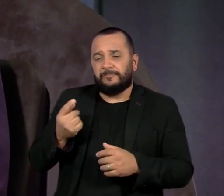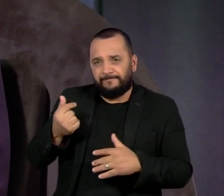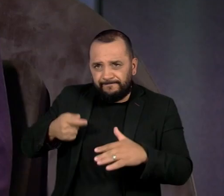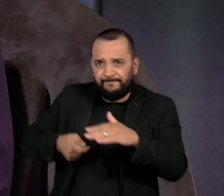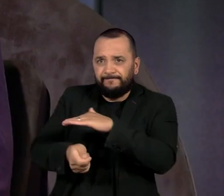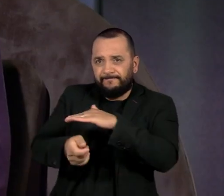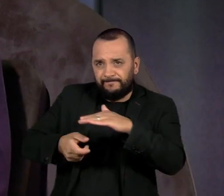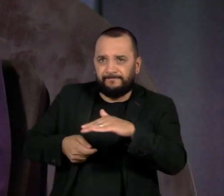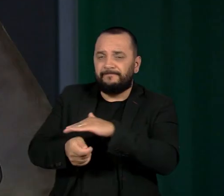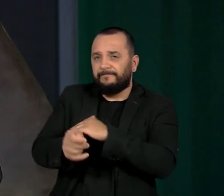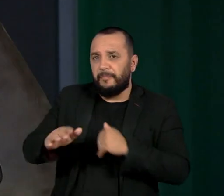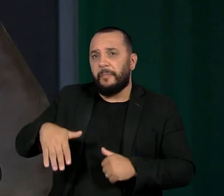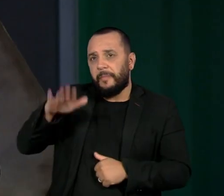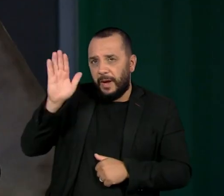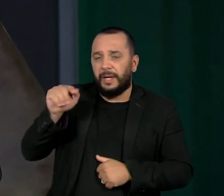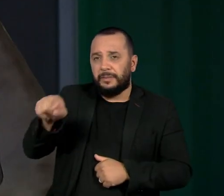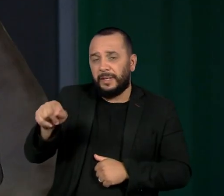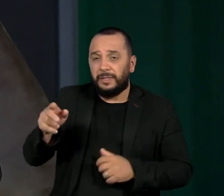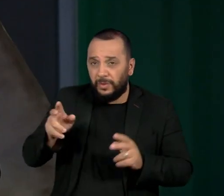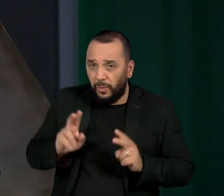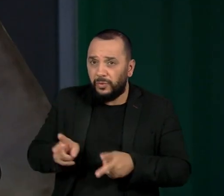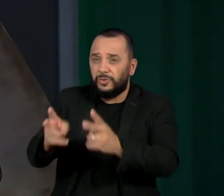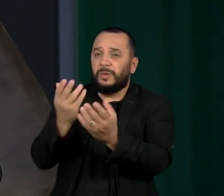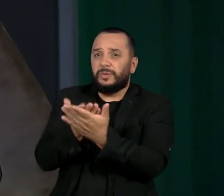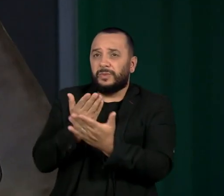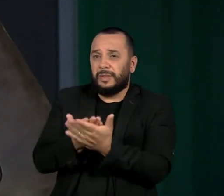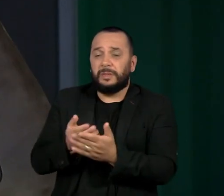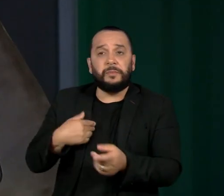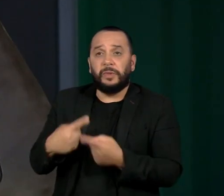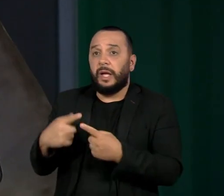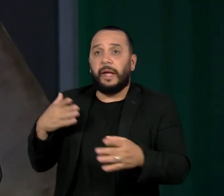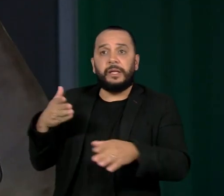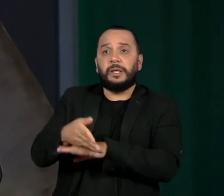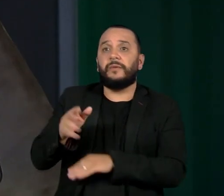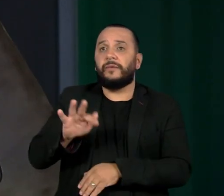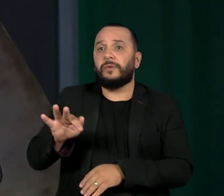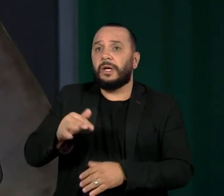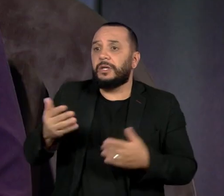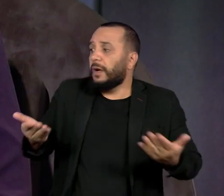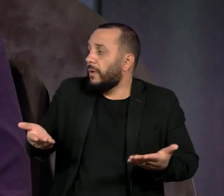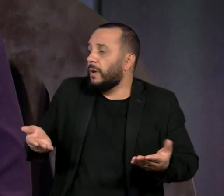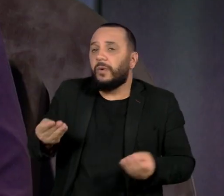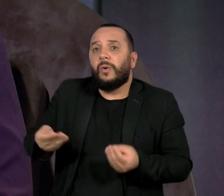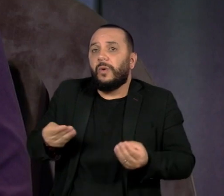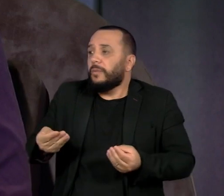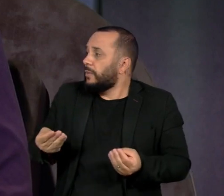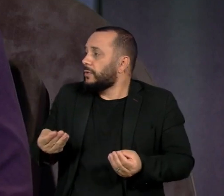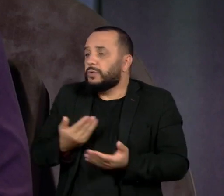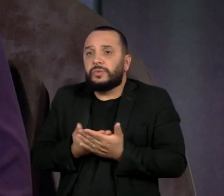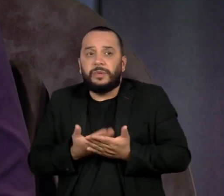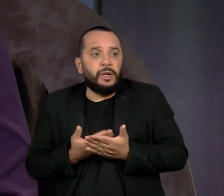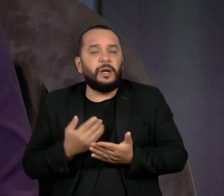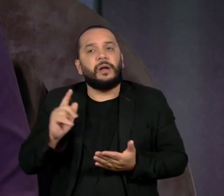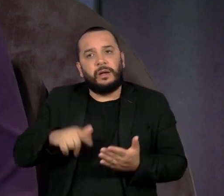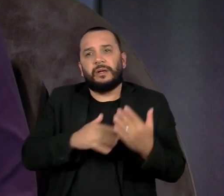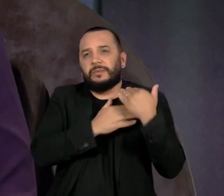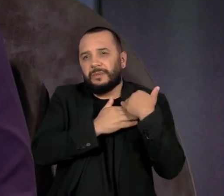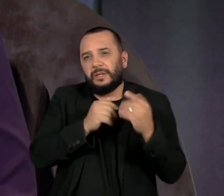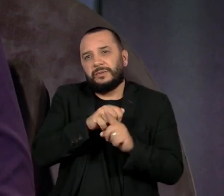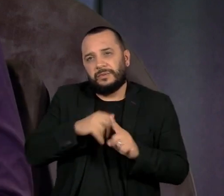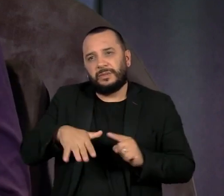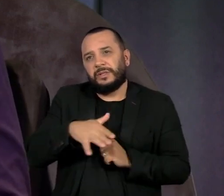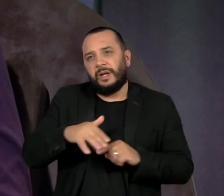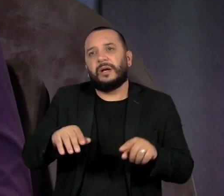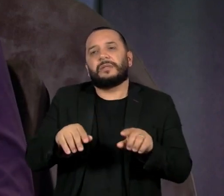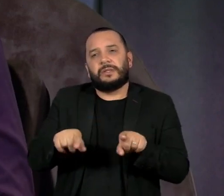tão importante quanto de acessar, né? Porque você acessa, cheguei. Agora que eu cheguei, eu preciso me manter. Então, faz parte da nossa responsabilidade enquanto